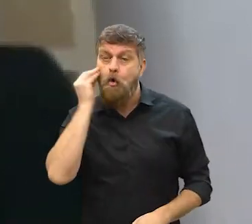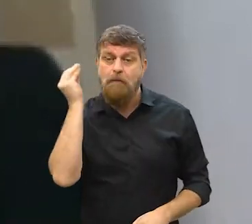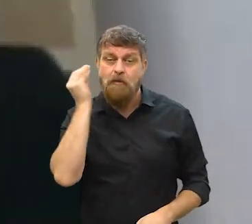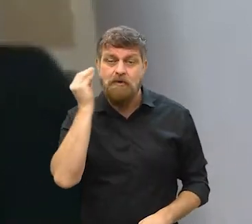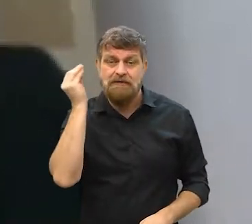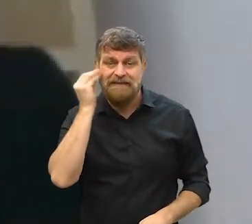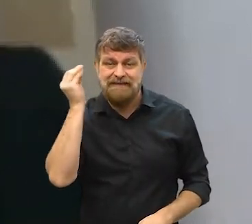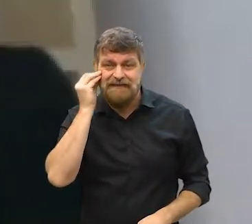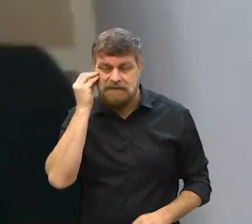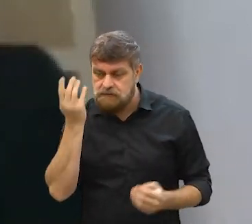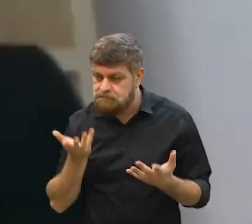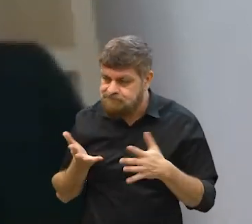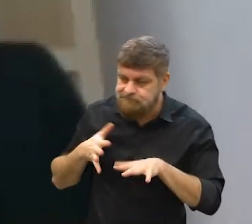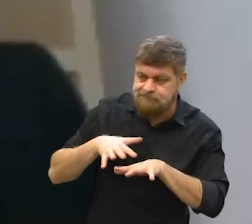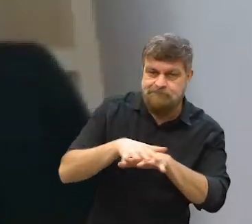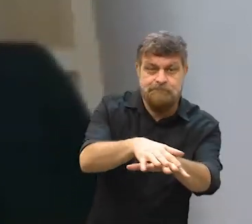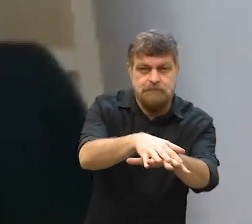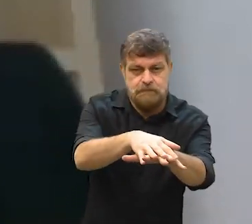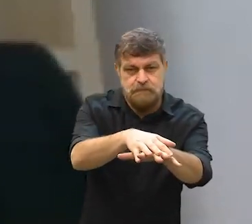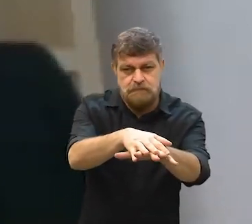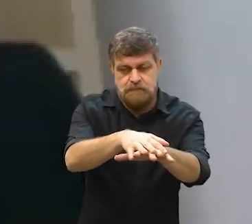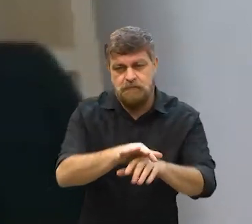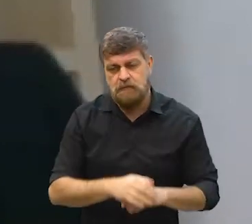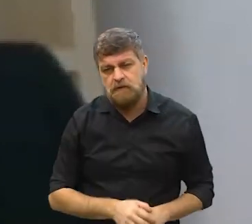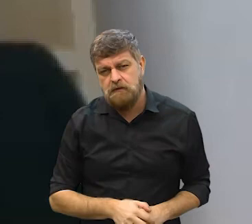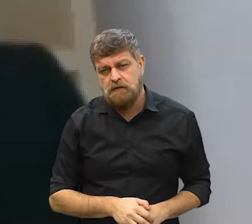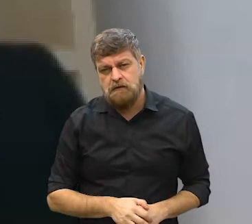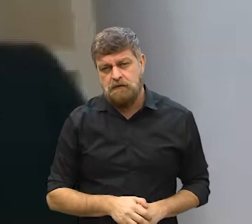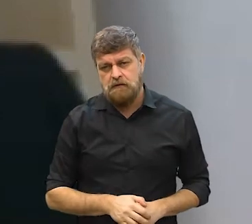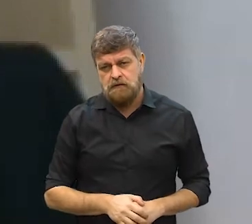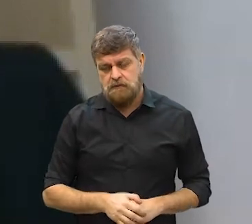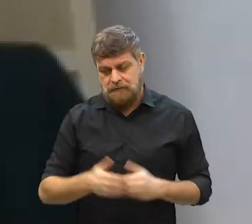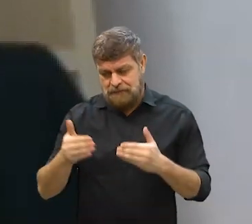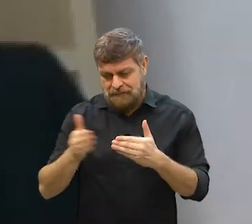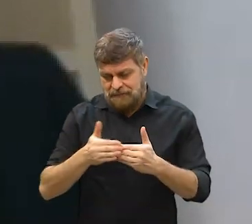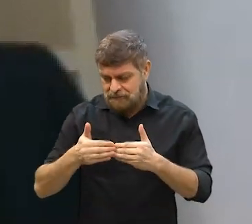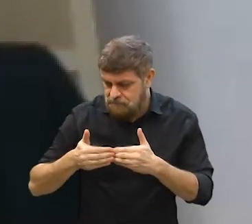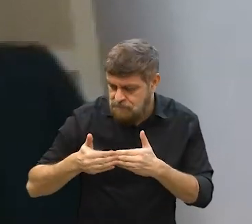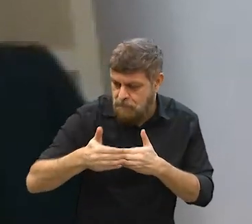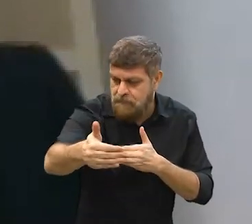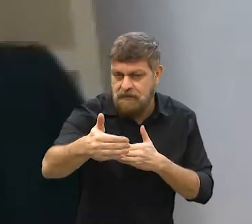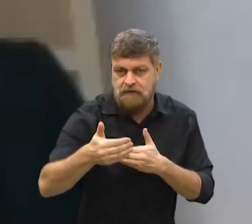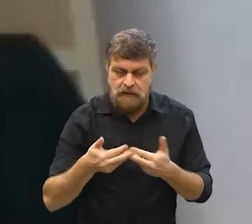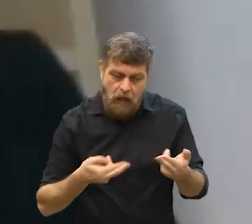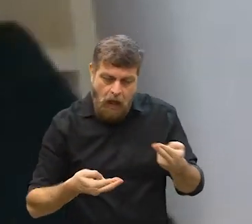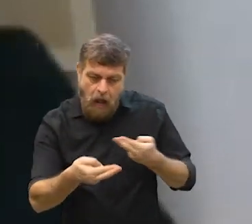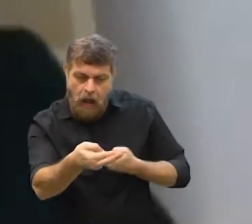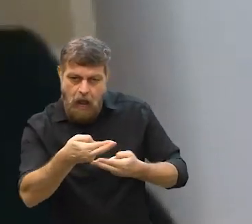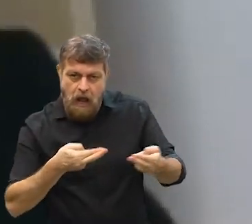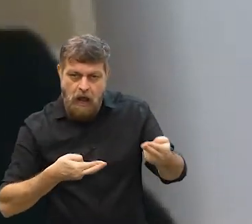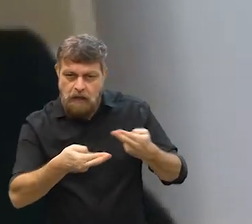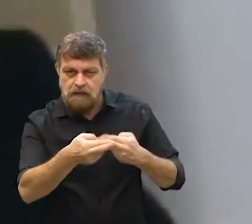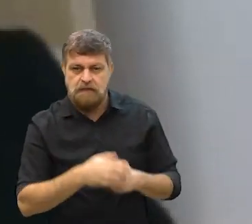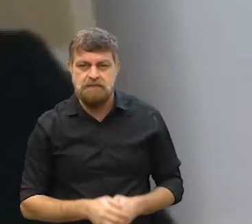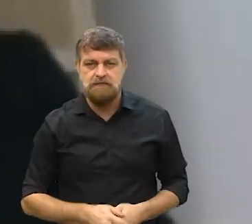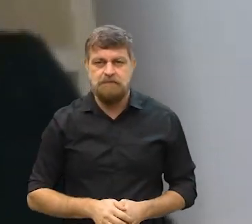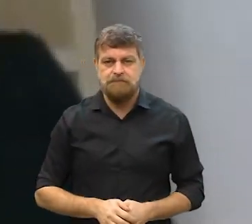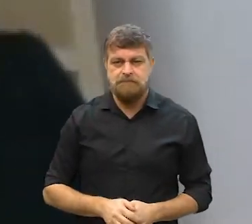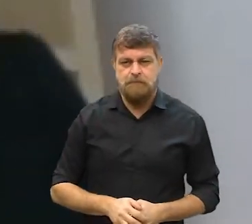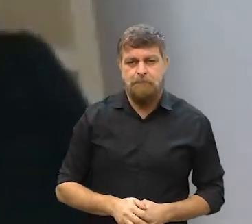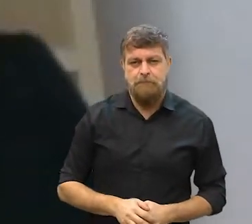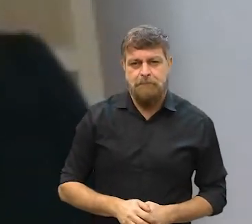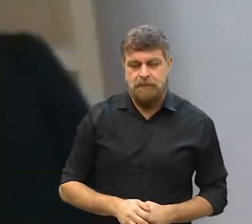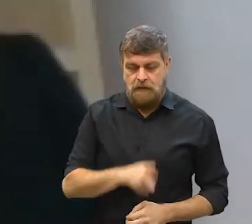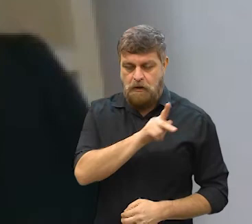oportunidade de inclusão, né, a partir da interação